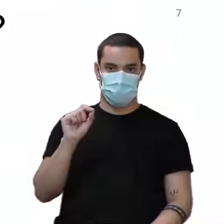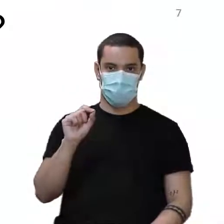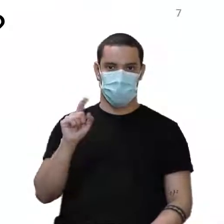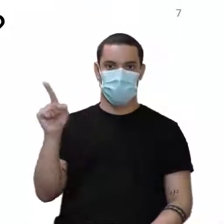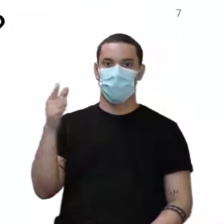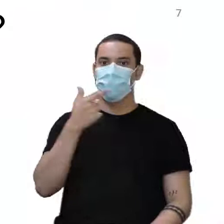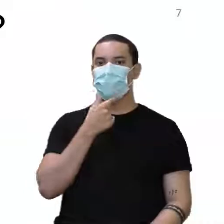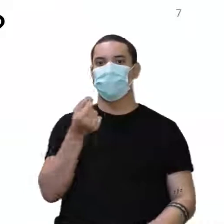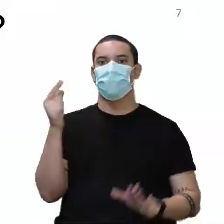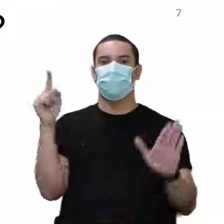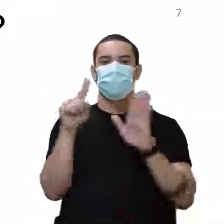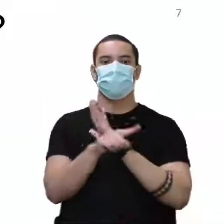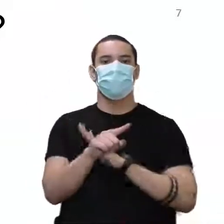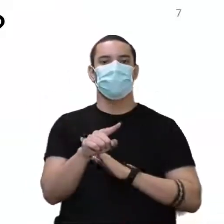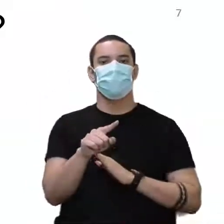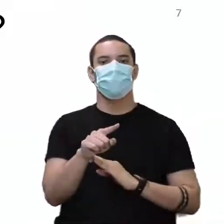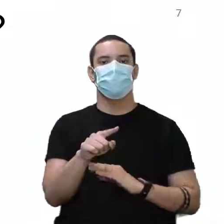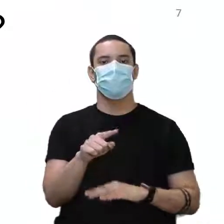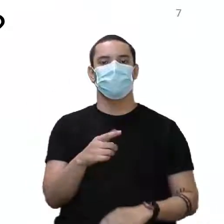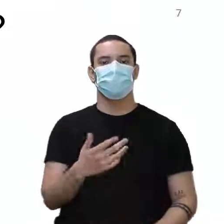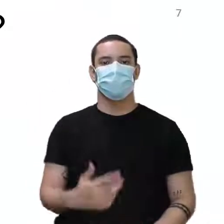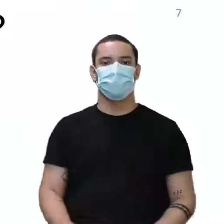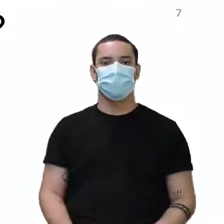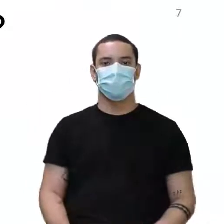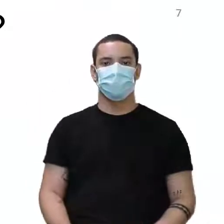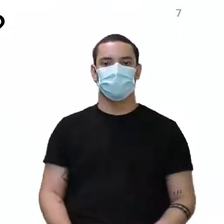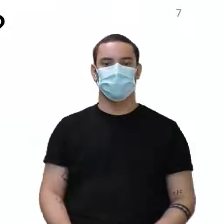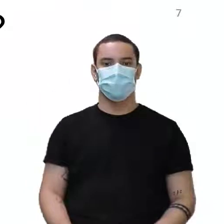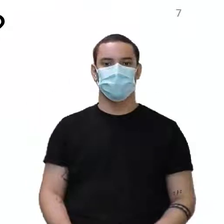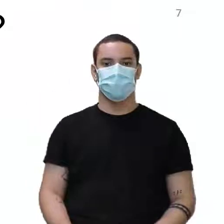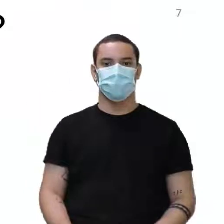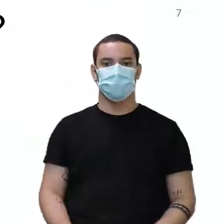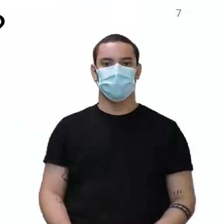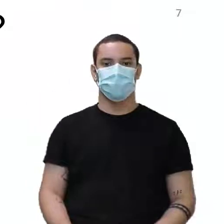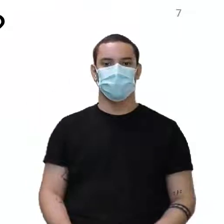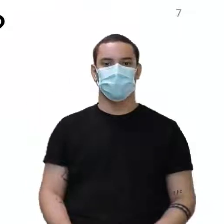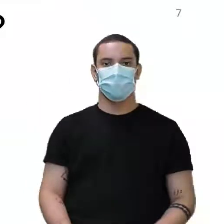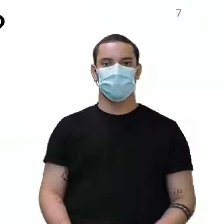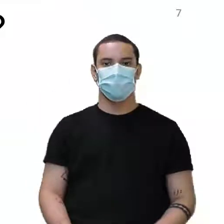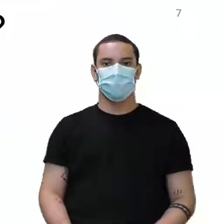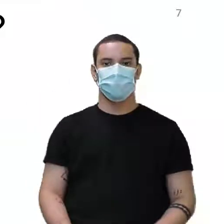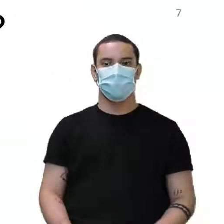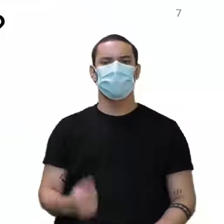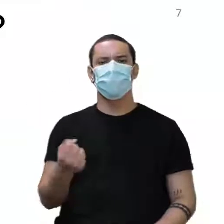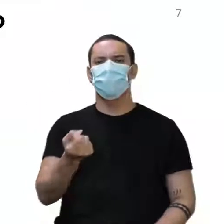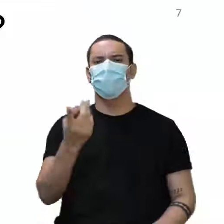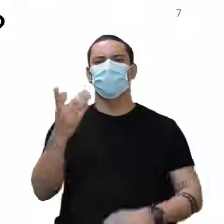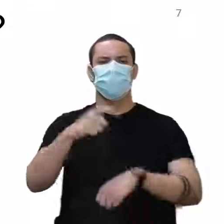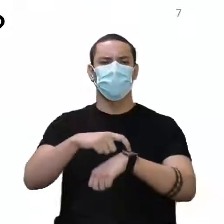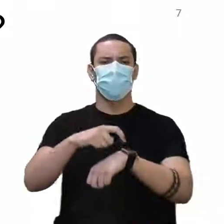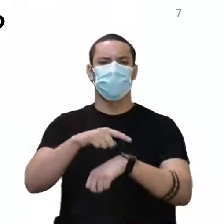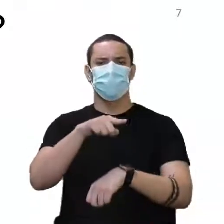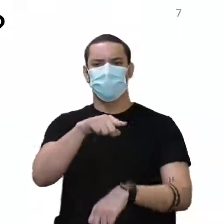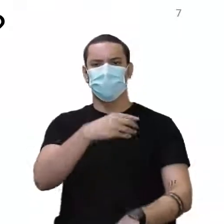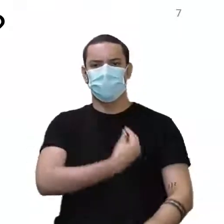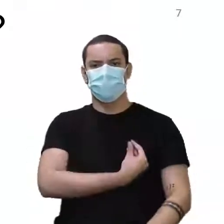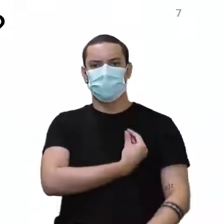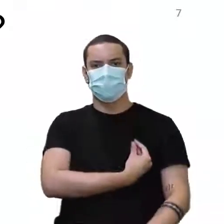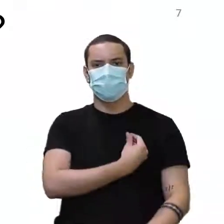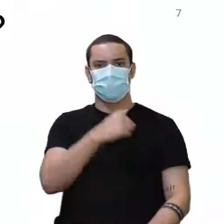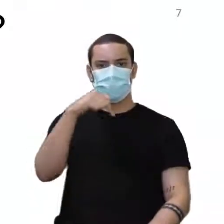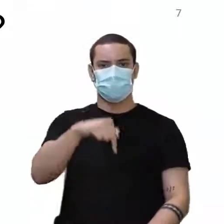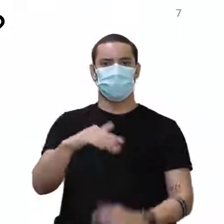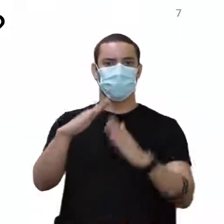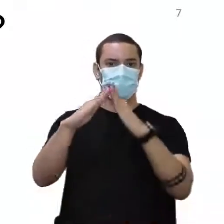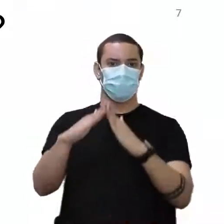Esse carinha pergunta para essa moça: How long have you been in Ireland? Quanto tempo você está na